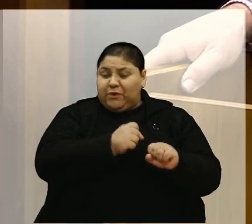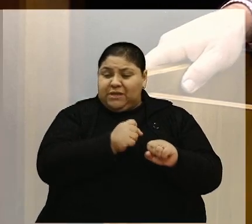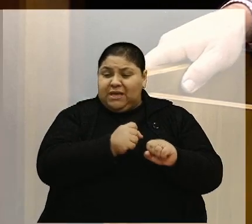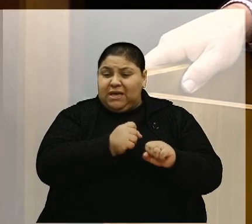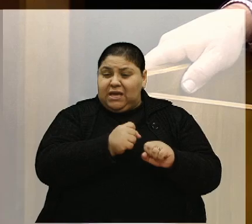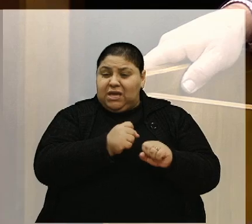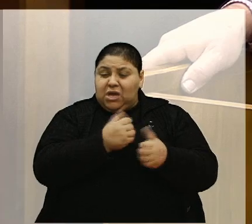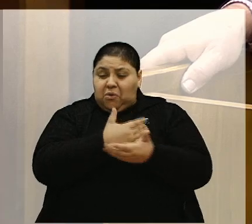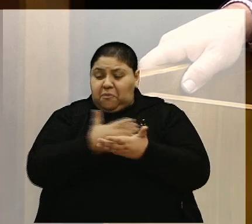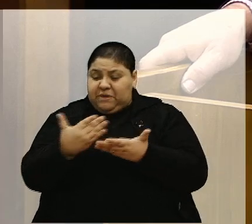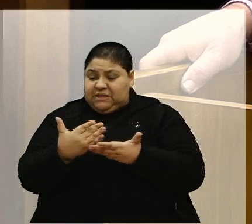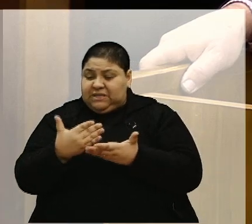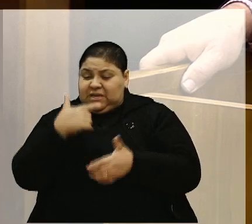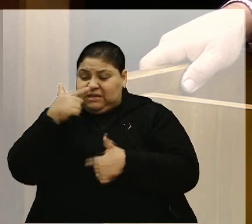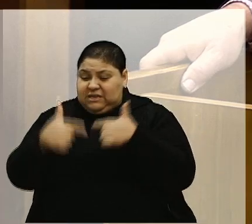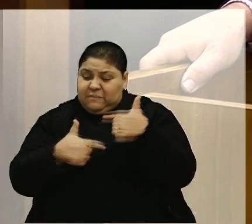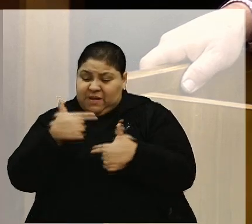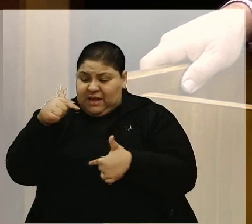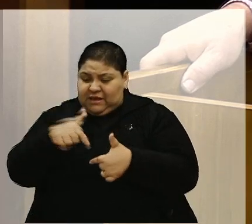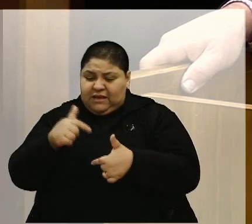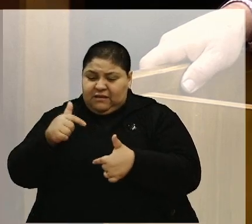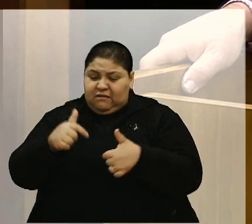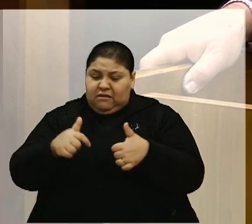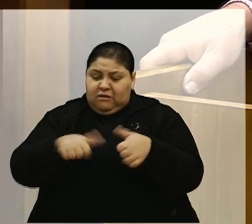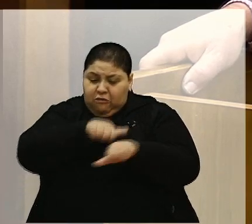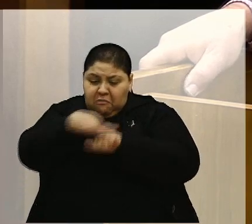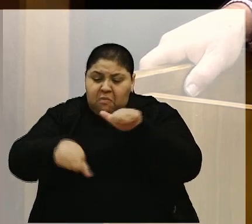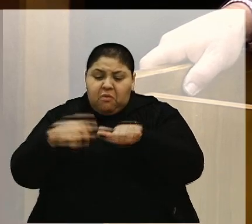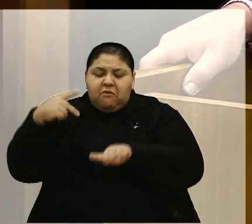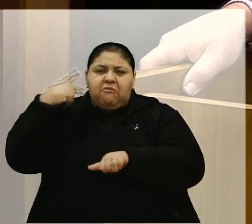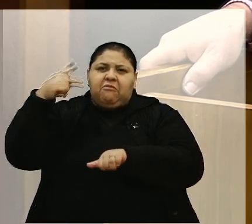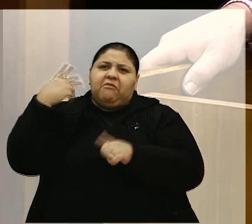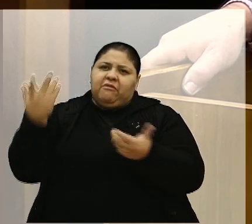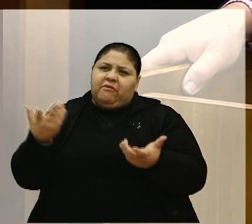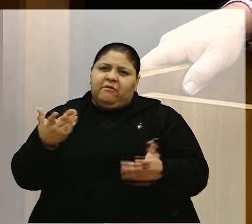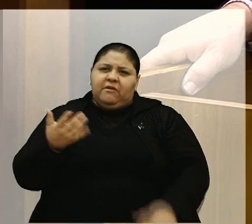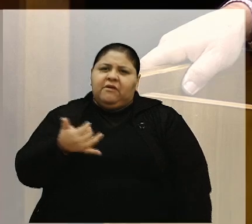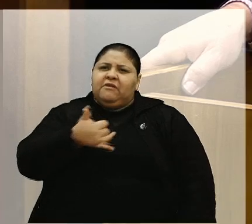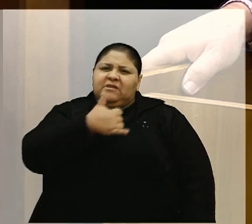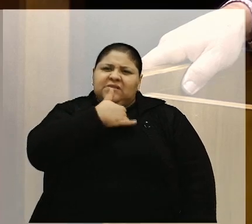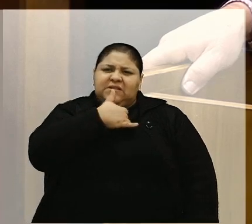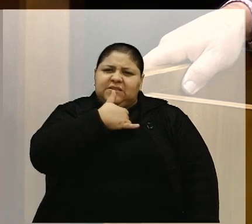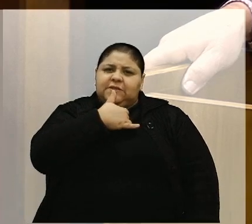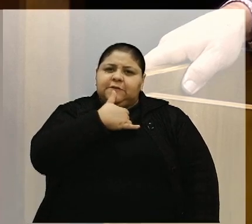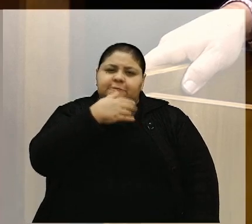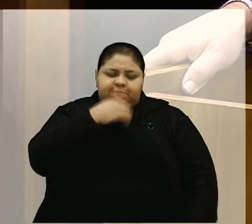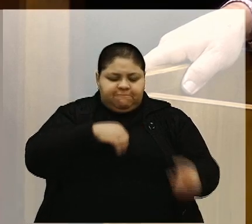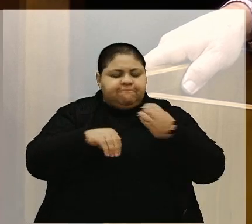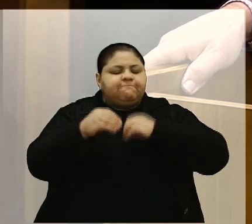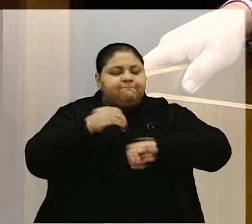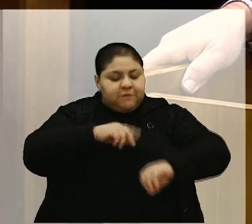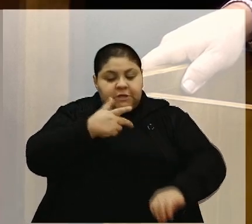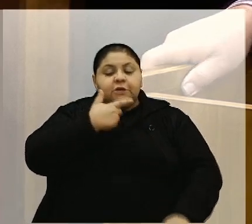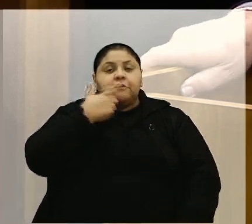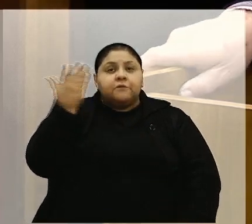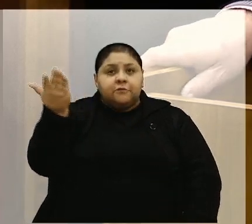aqui dentro, nesse modelo, gente. É uma mágoa que eu carrego dentro de mim. Eu confesso para vocês que eu precisava da